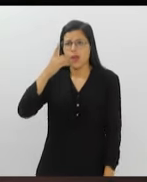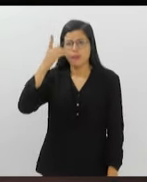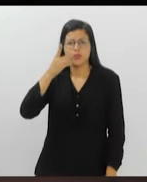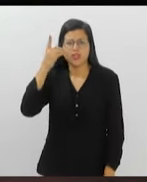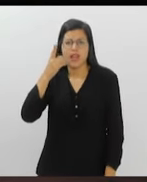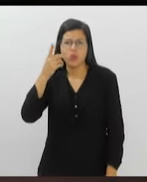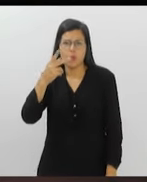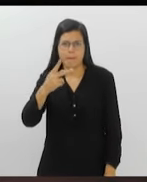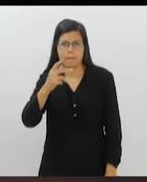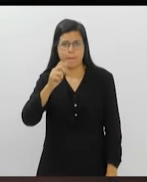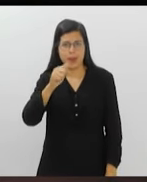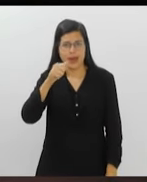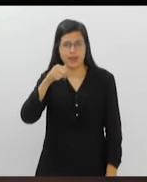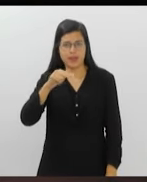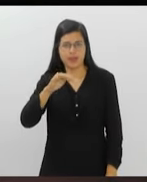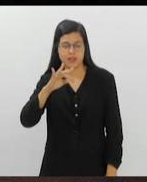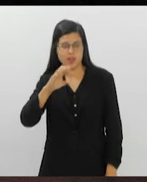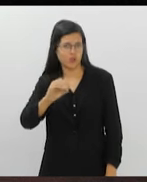trabalhar vem.